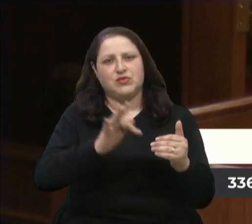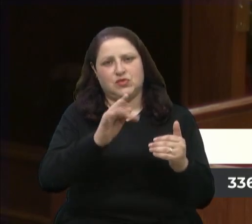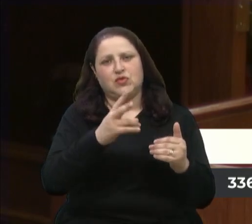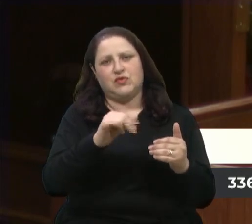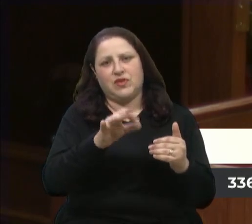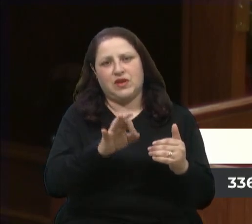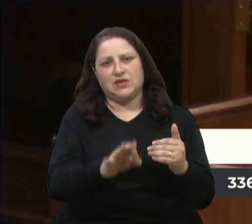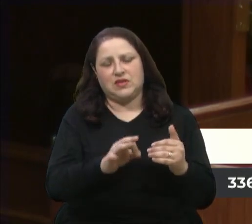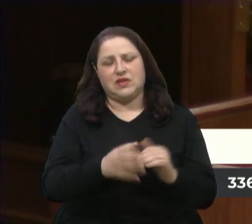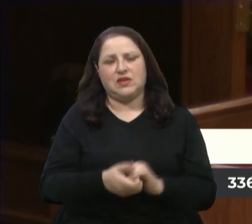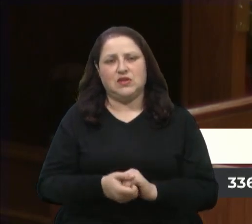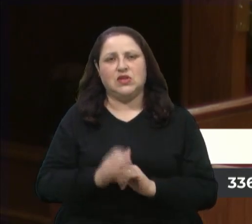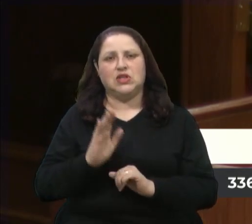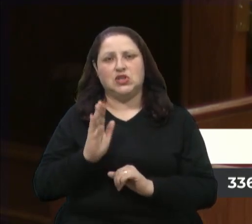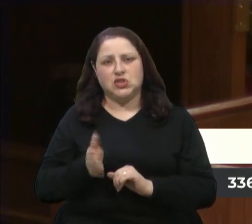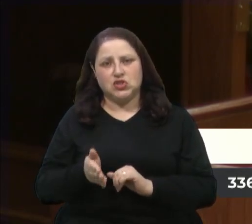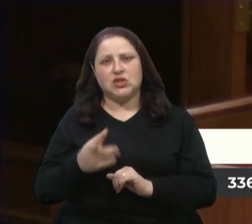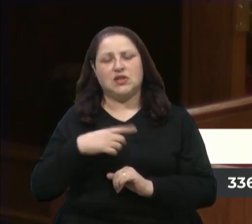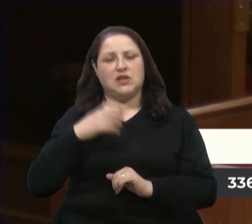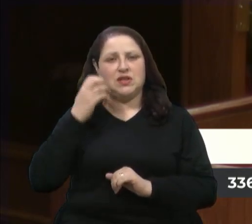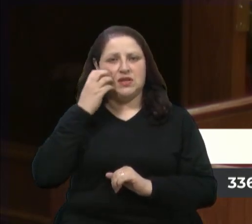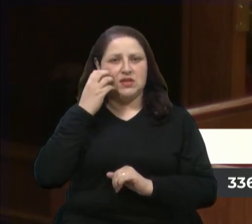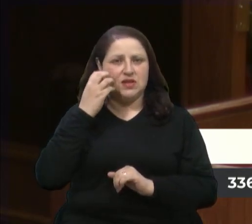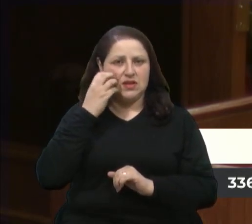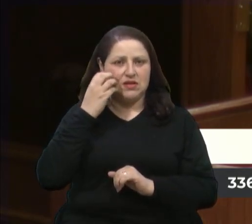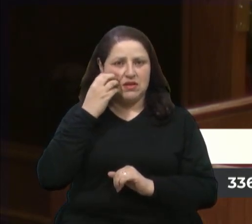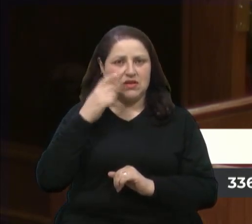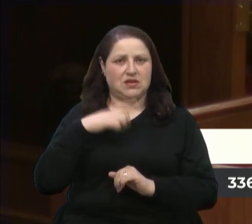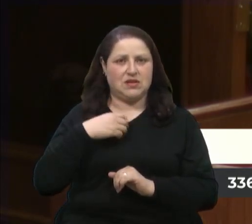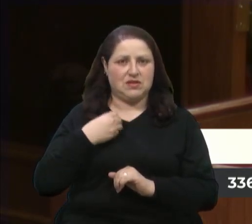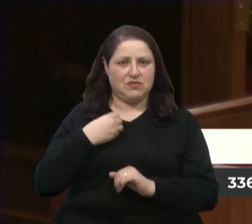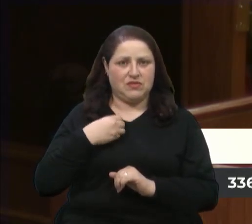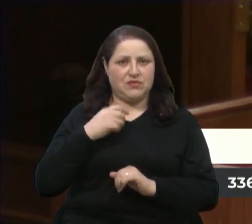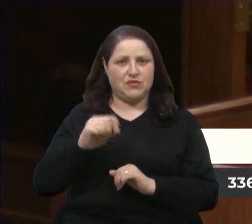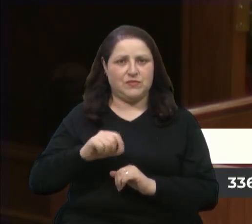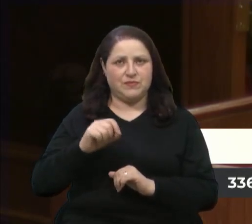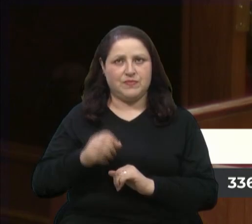E então a Anarrec